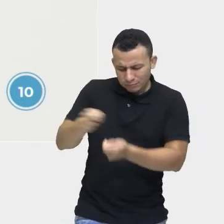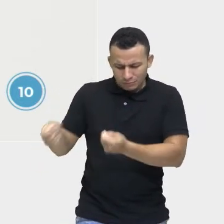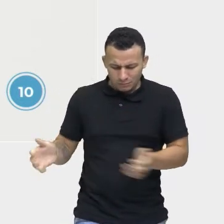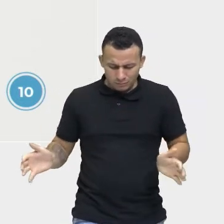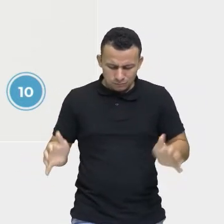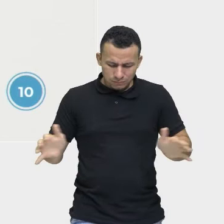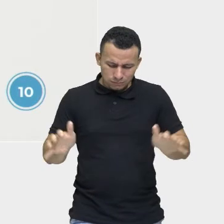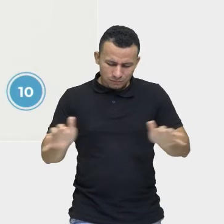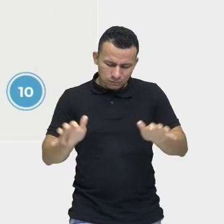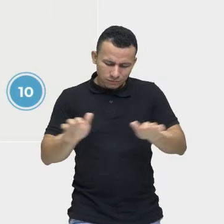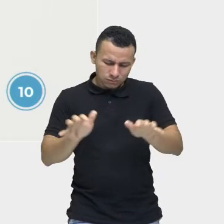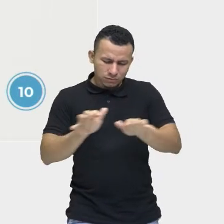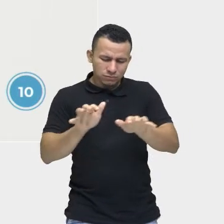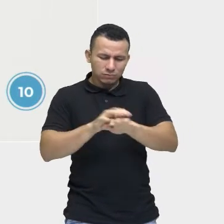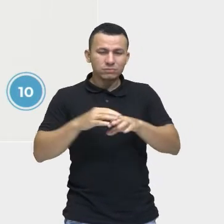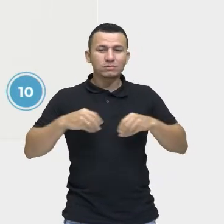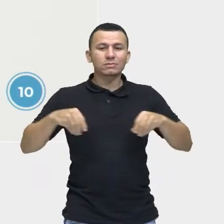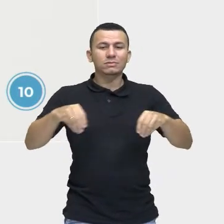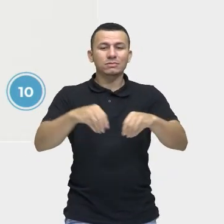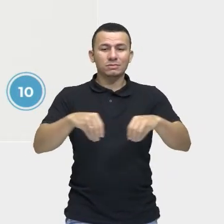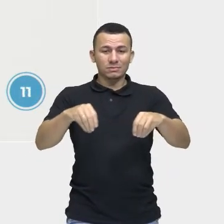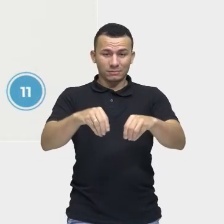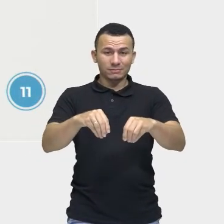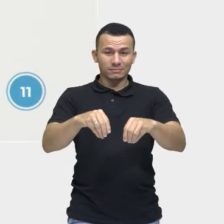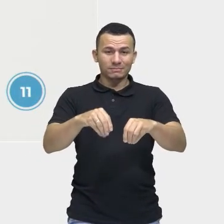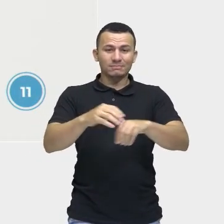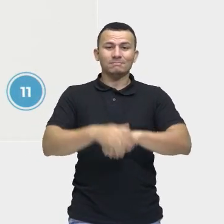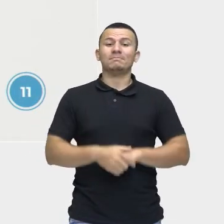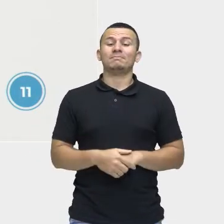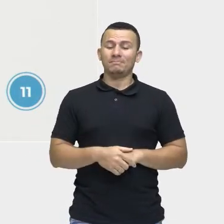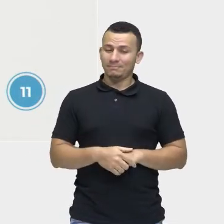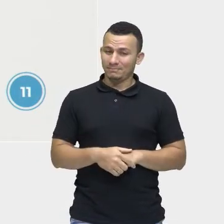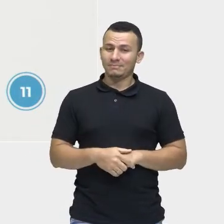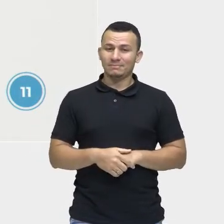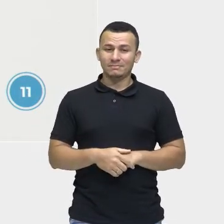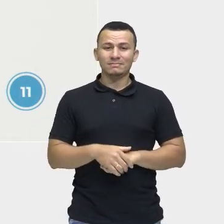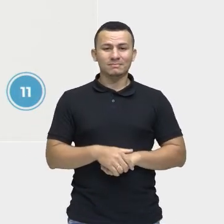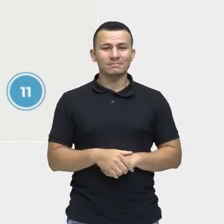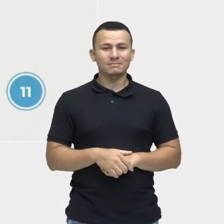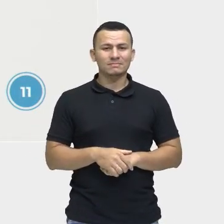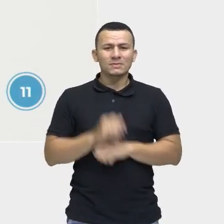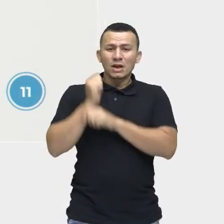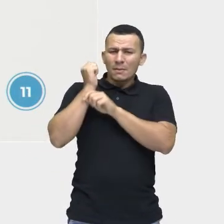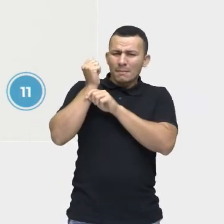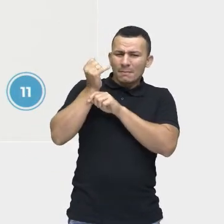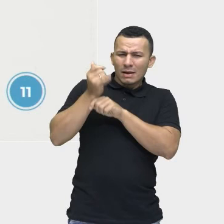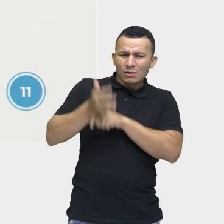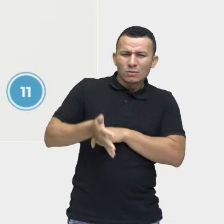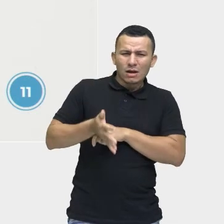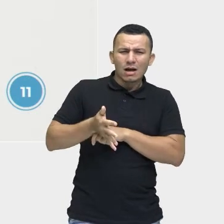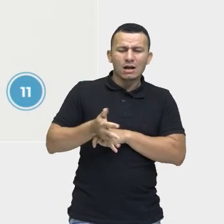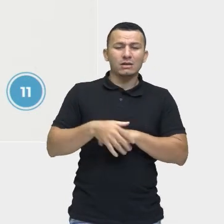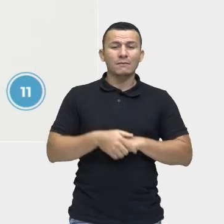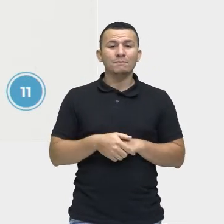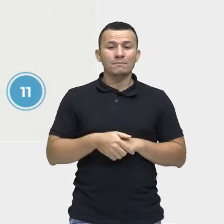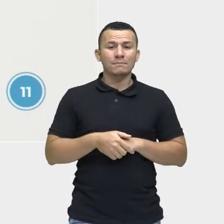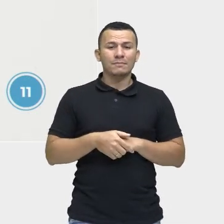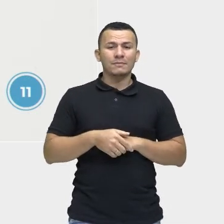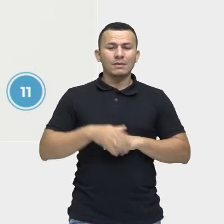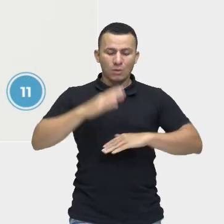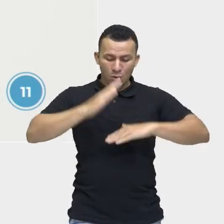cobri-lo cuidadosamente. Olhe, já de madrugada, o coveiro ouve uns